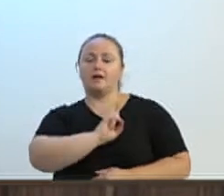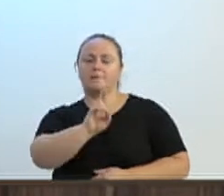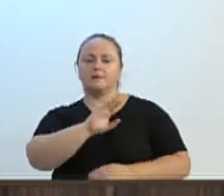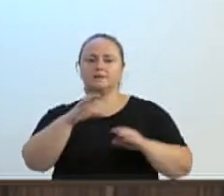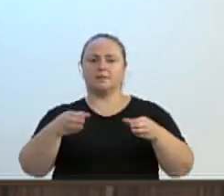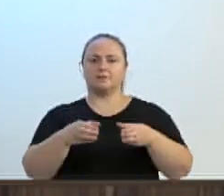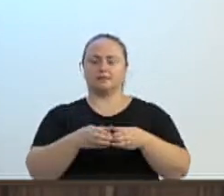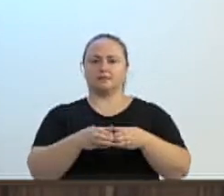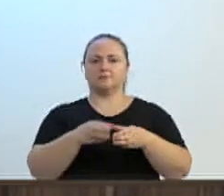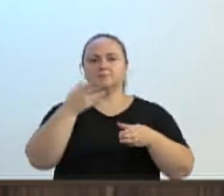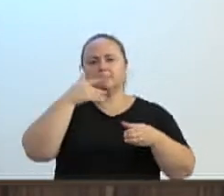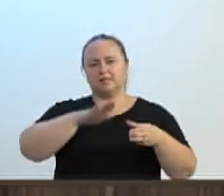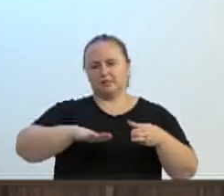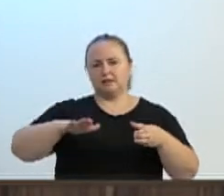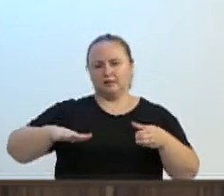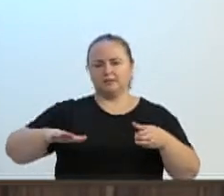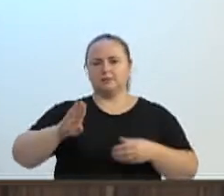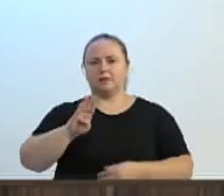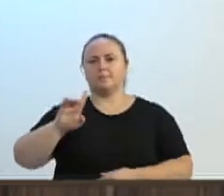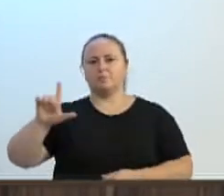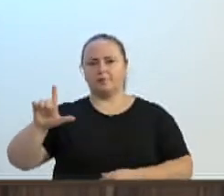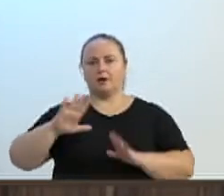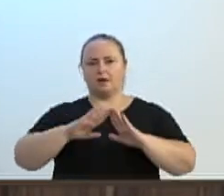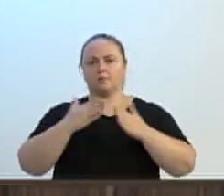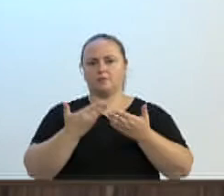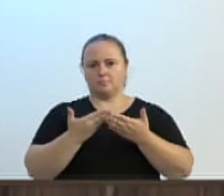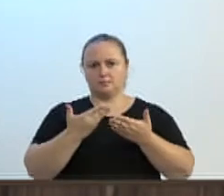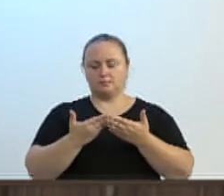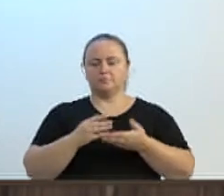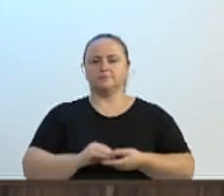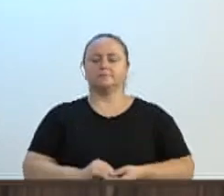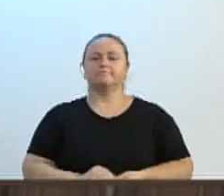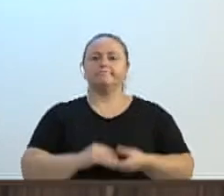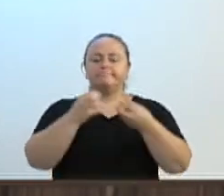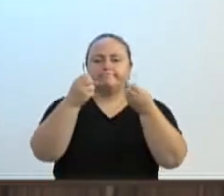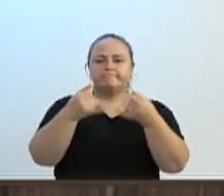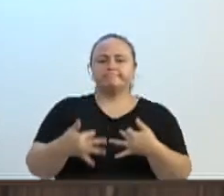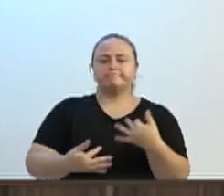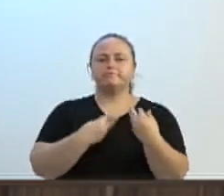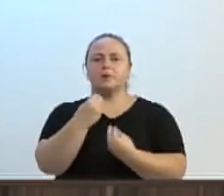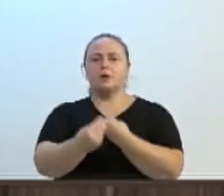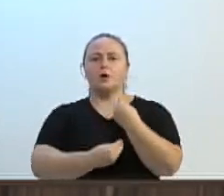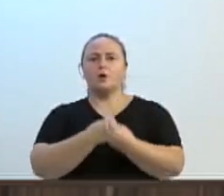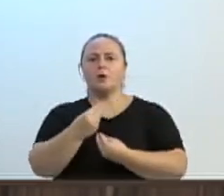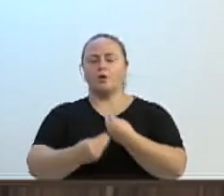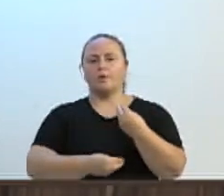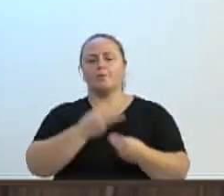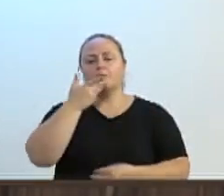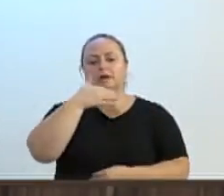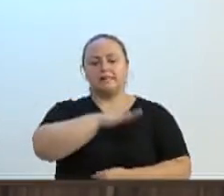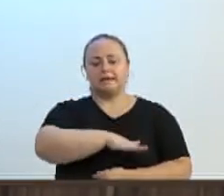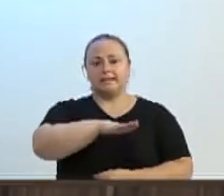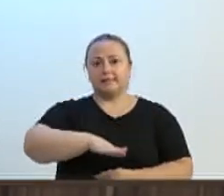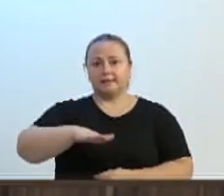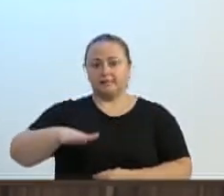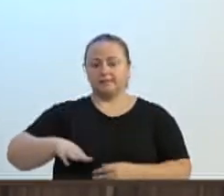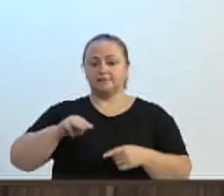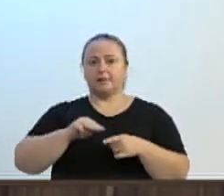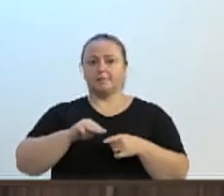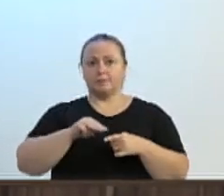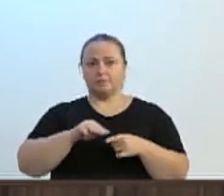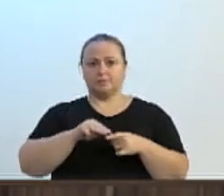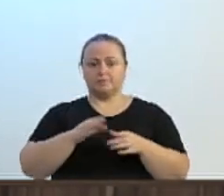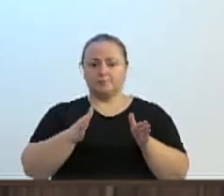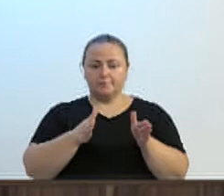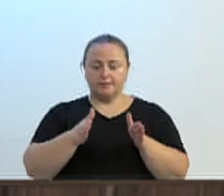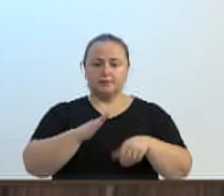AMP de Blumenau, e vai falar sobre a situação das escolas de educação infantil no nosso município durante